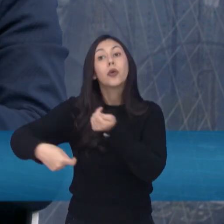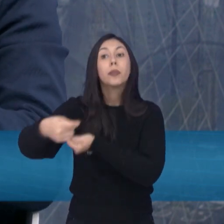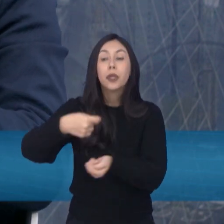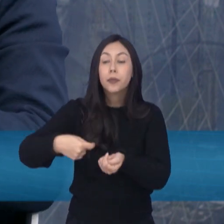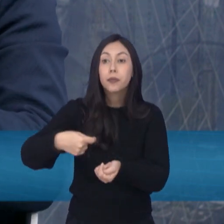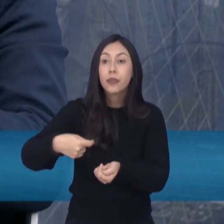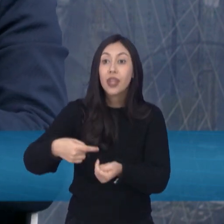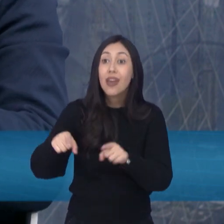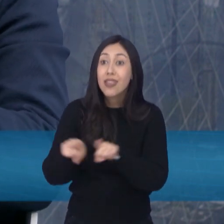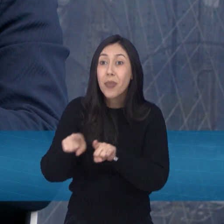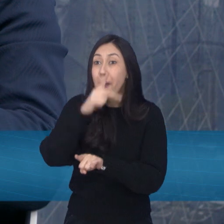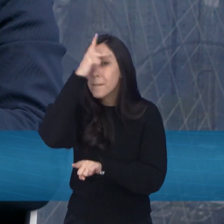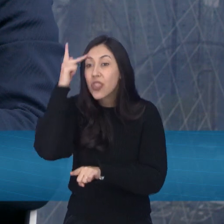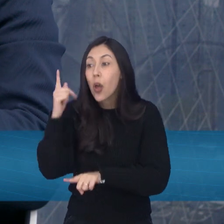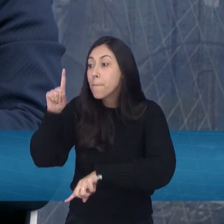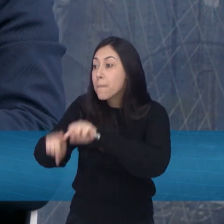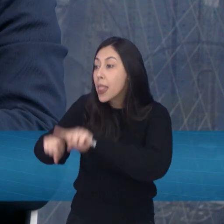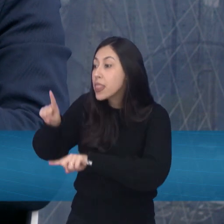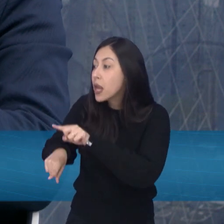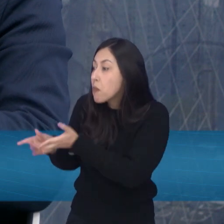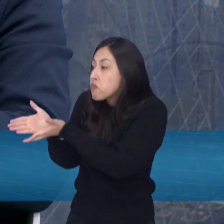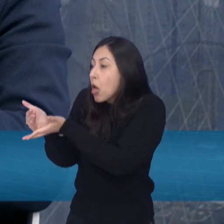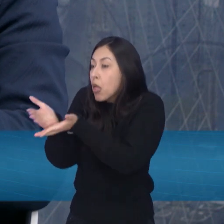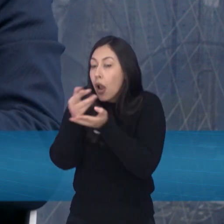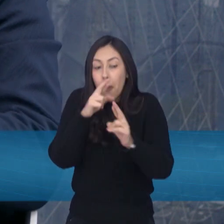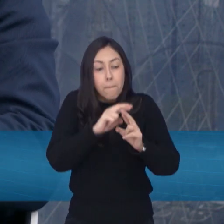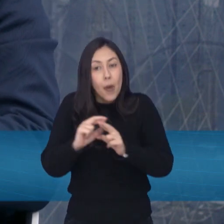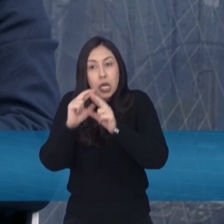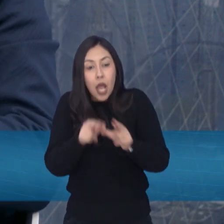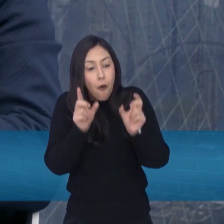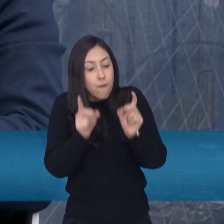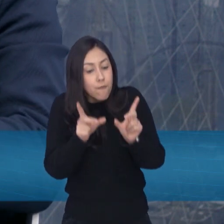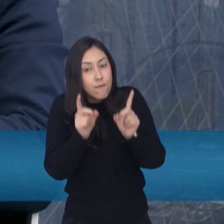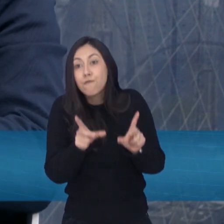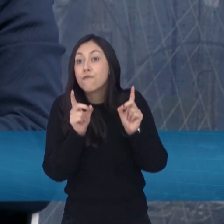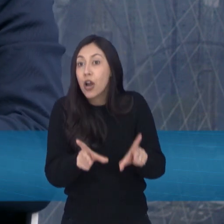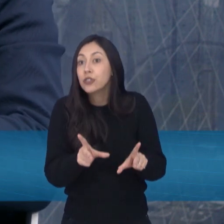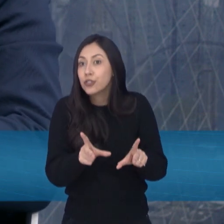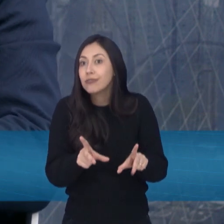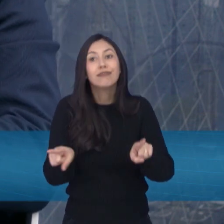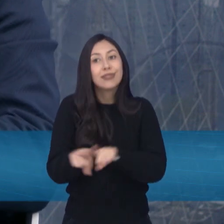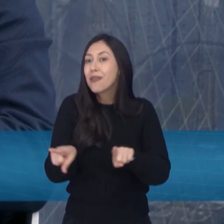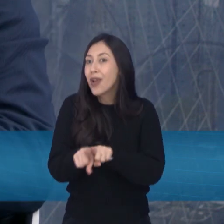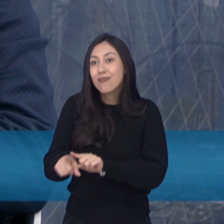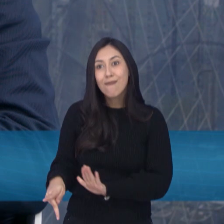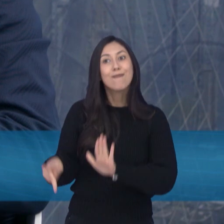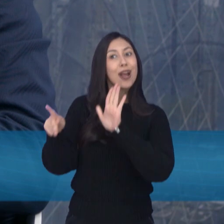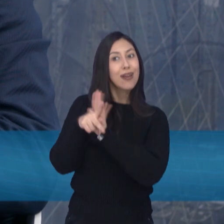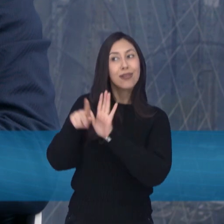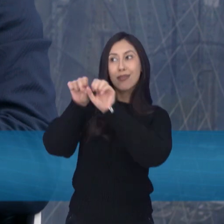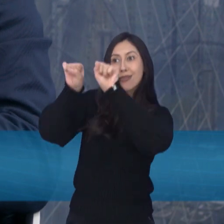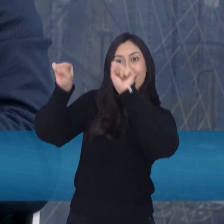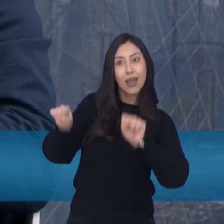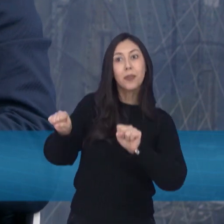cata reciclados para vender, para depois comprar alguma coisa, ele faz parte desse complexo, desse sistema econômico que nós estamos